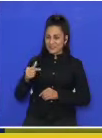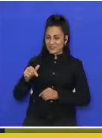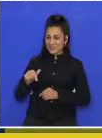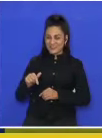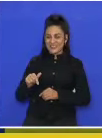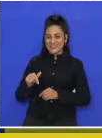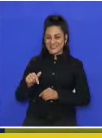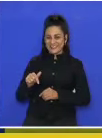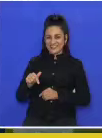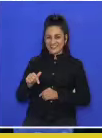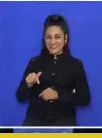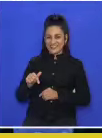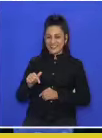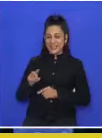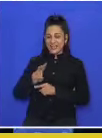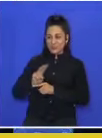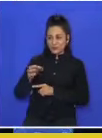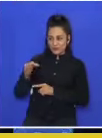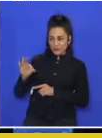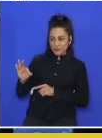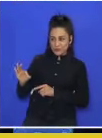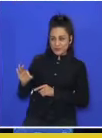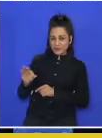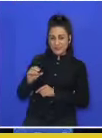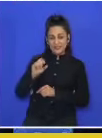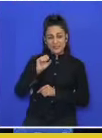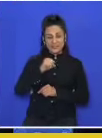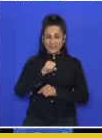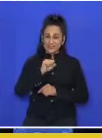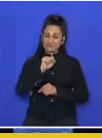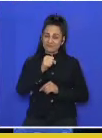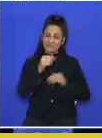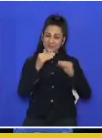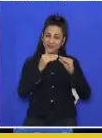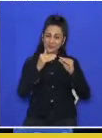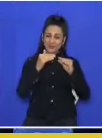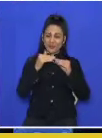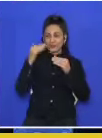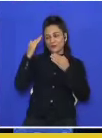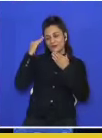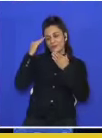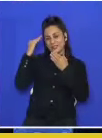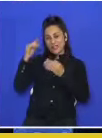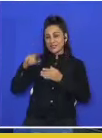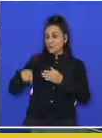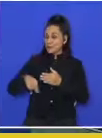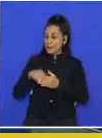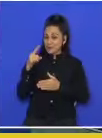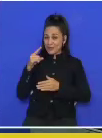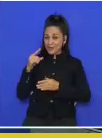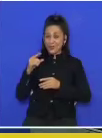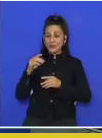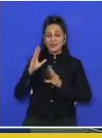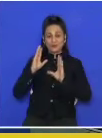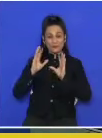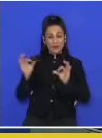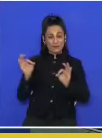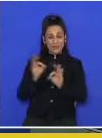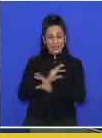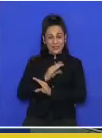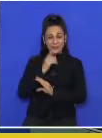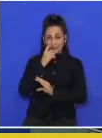e 17. Auditoras, confirmam? Sim, confirmo. Sim, confirmo. Obrigado. Primeira etapa do dia de sorte